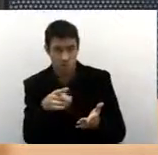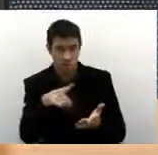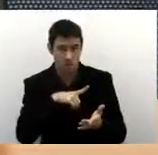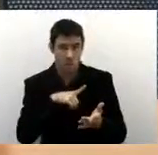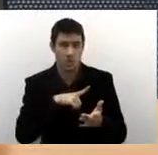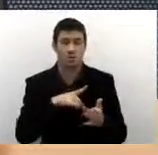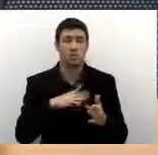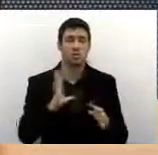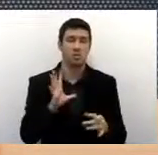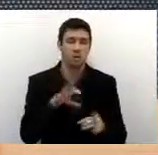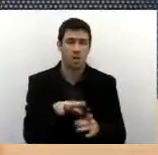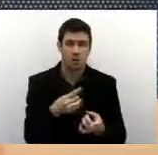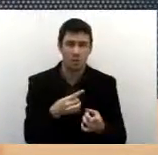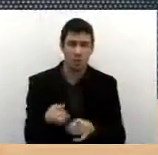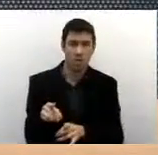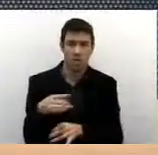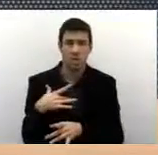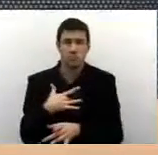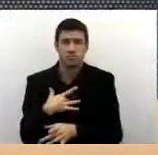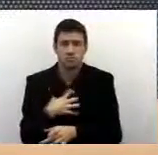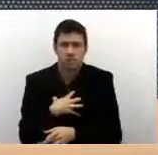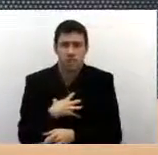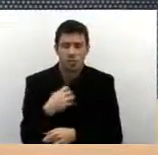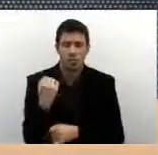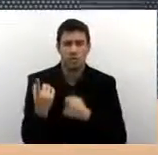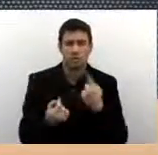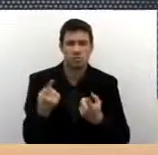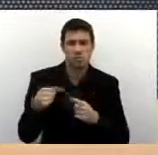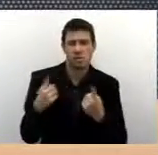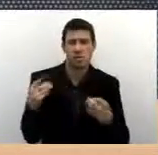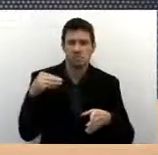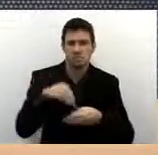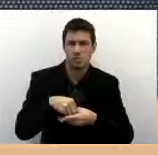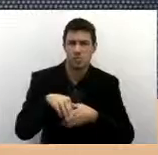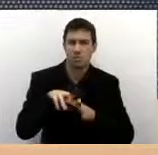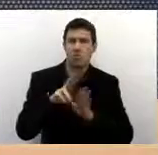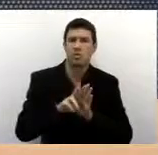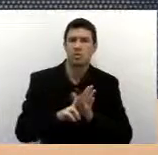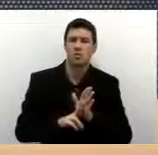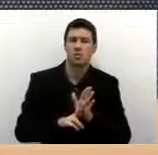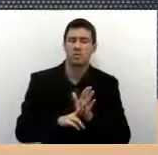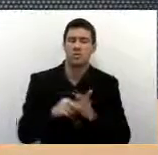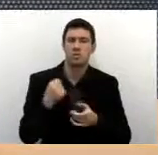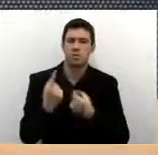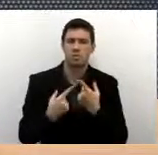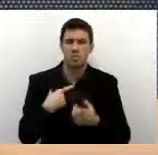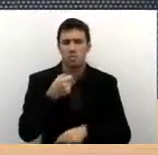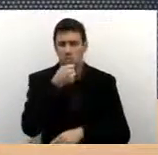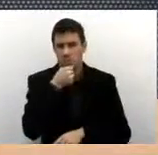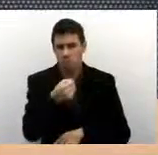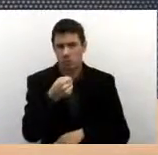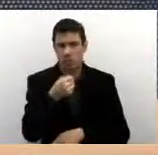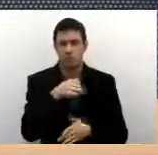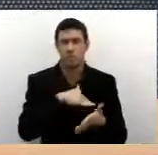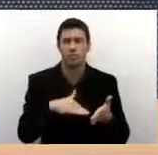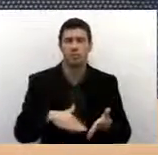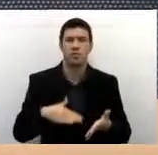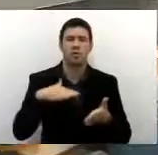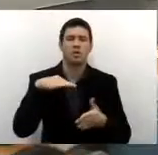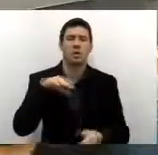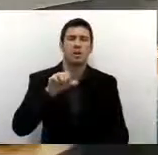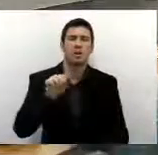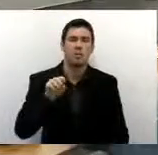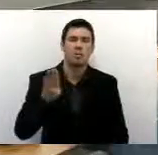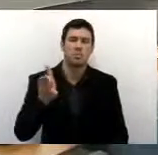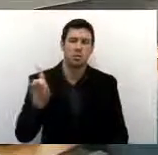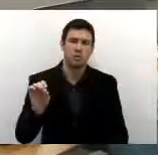será mantido o respeito ao regimento interno da casa. Com a palavra, nobre secretário Abdo Mazlum.